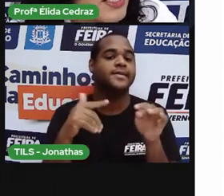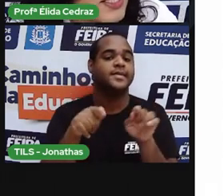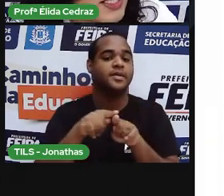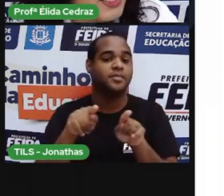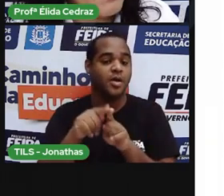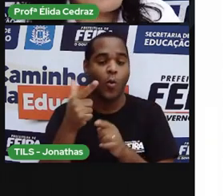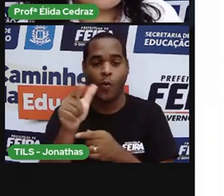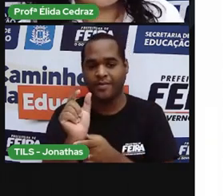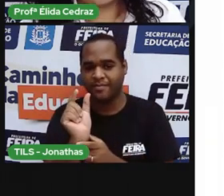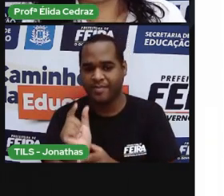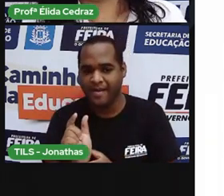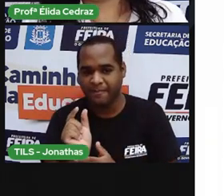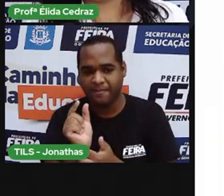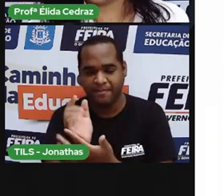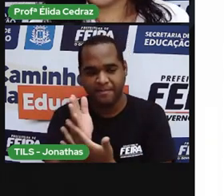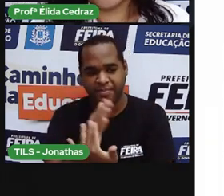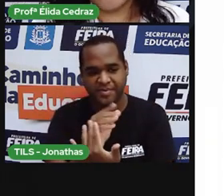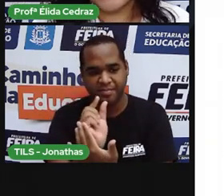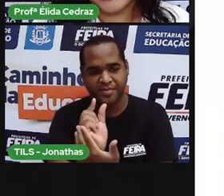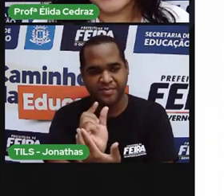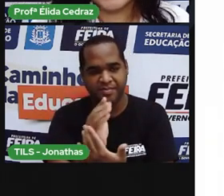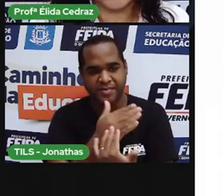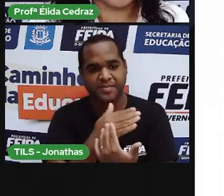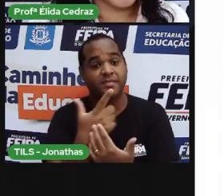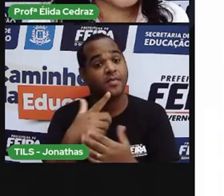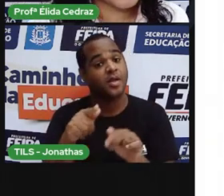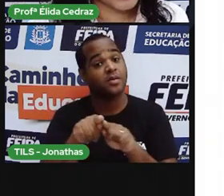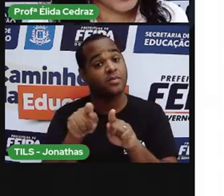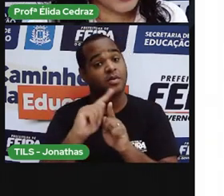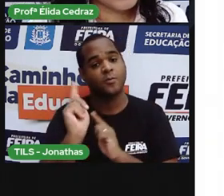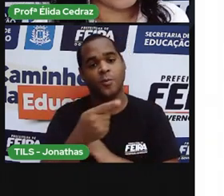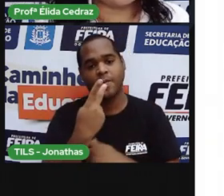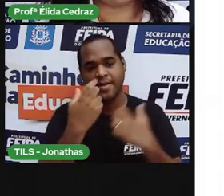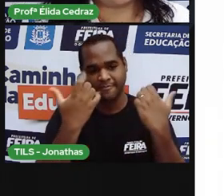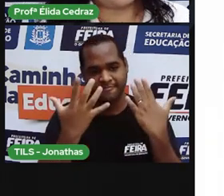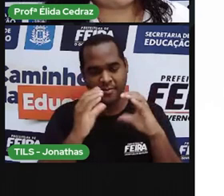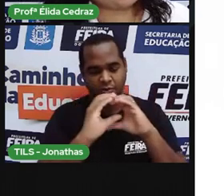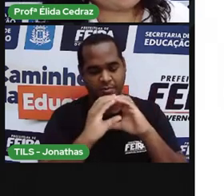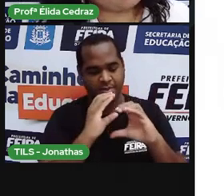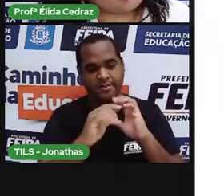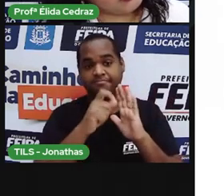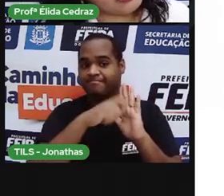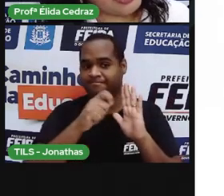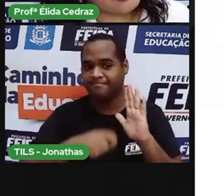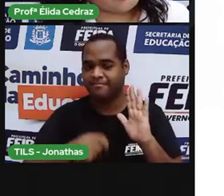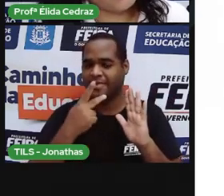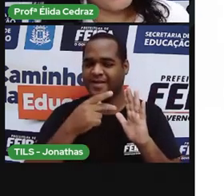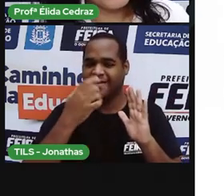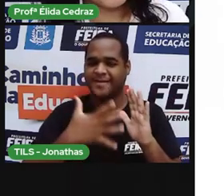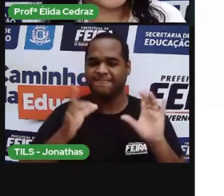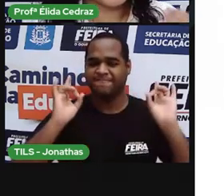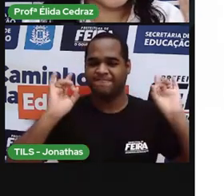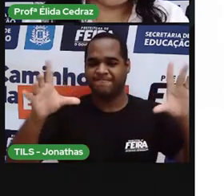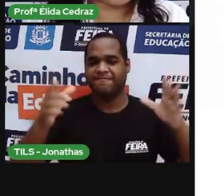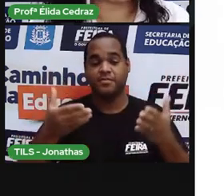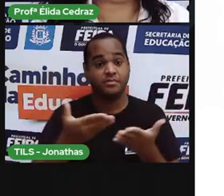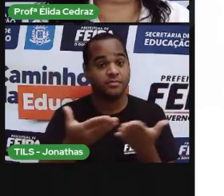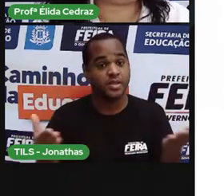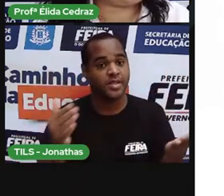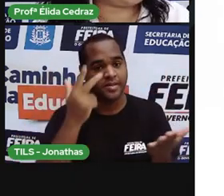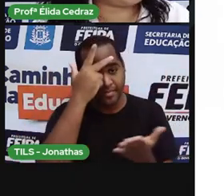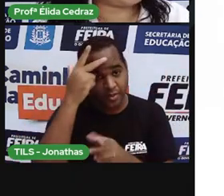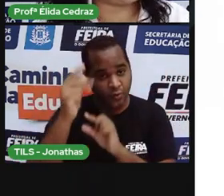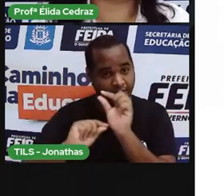de sílabas, para que na nossa comunicação escrita a gente tenha sucesso de quem